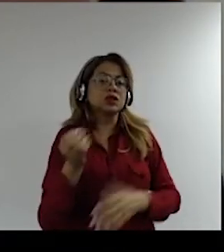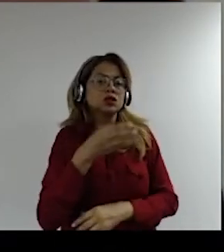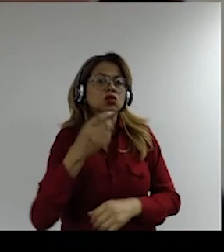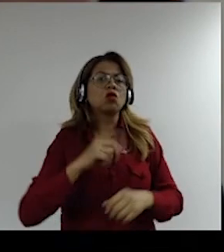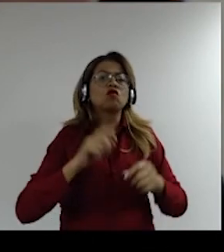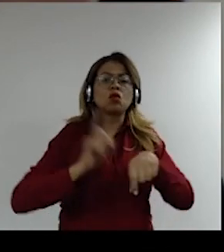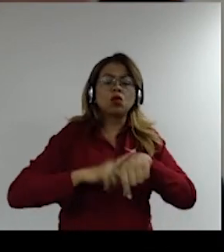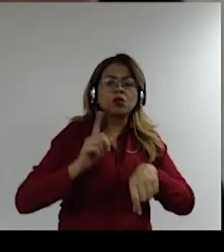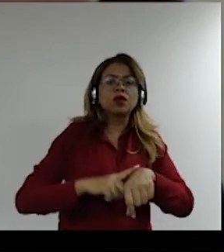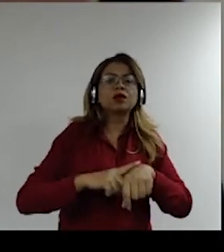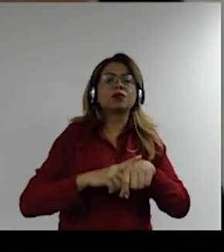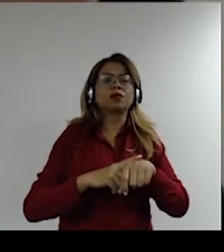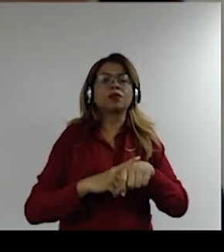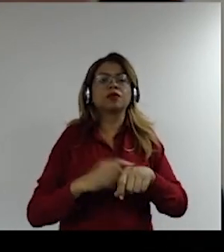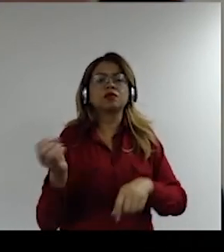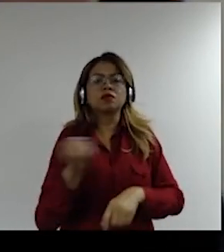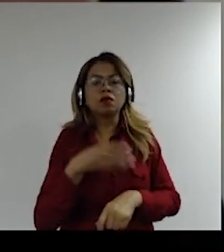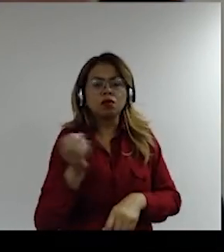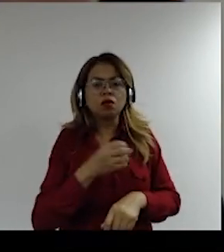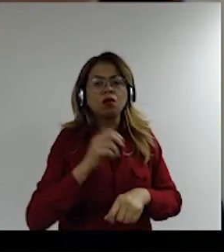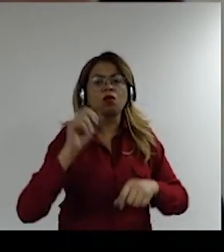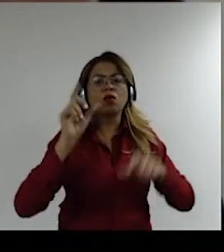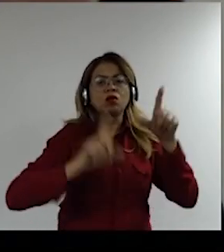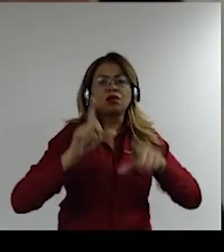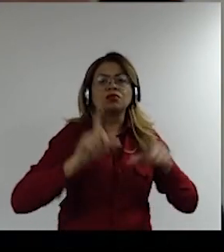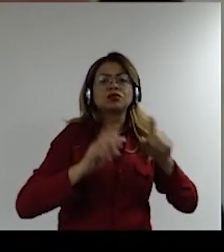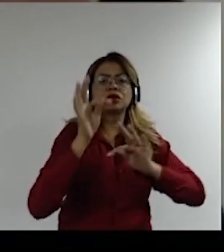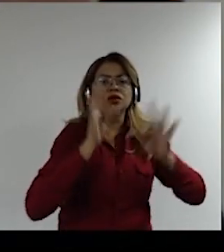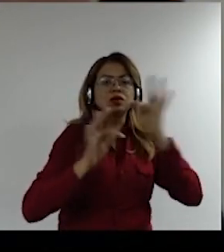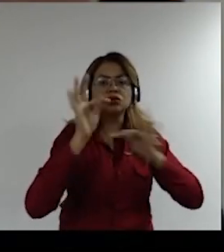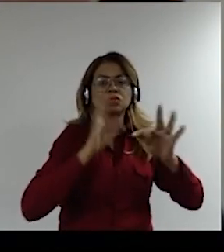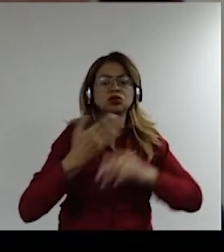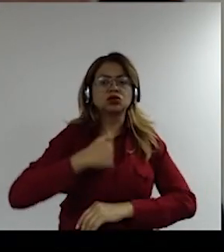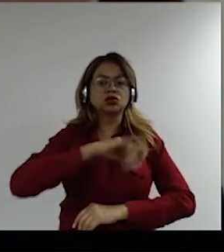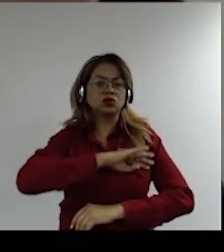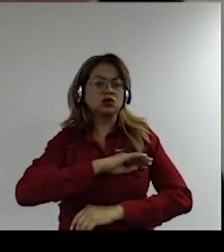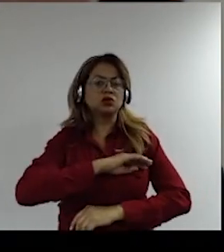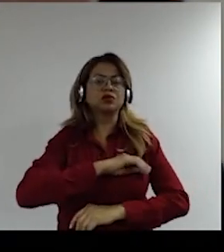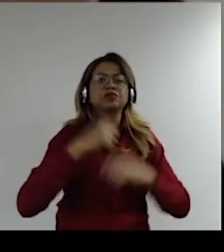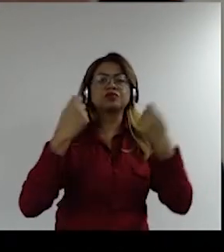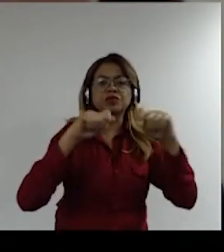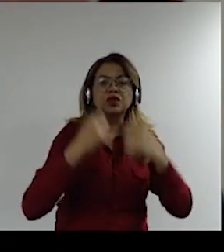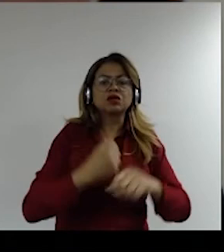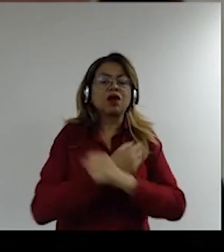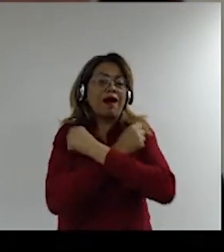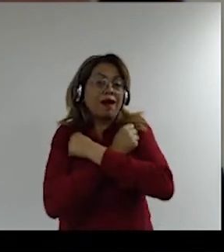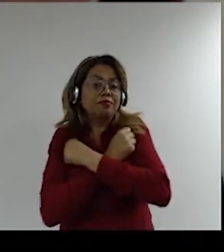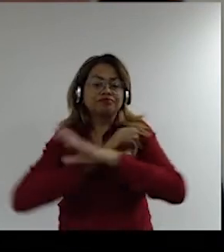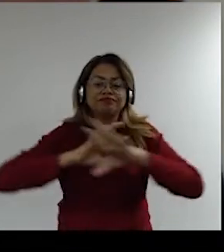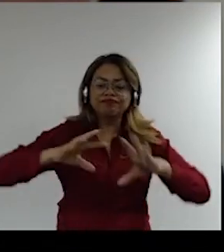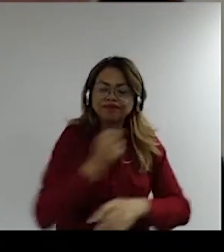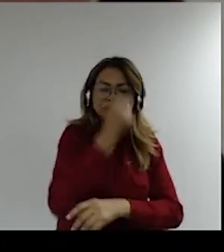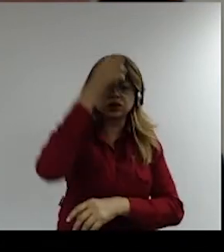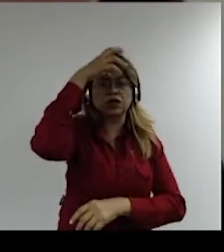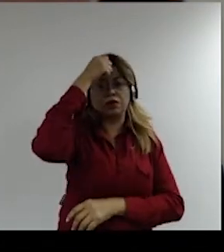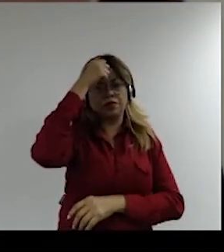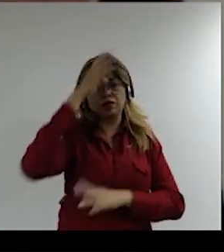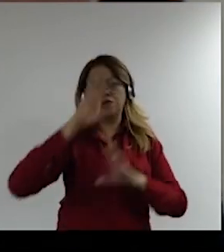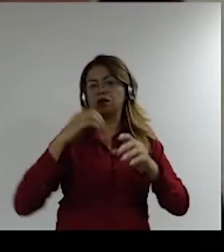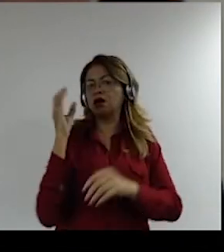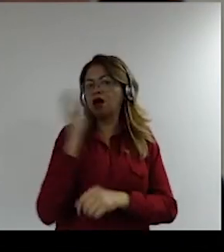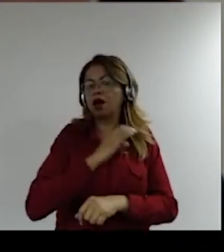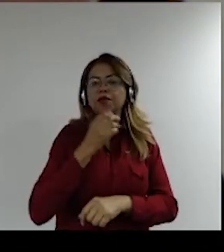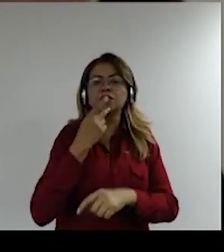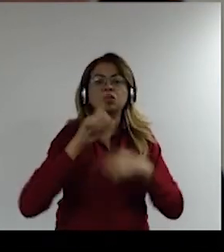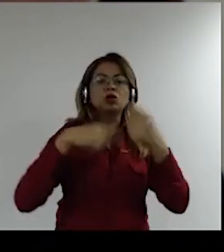parafernália, esse novo movimento, essa nova tecnologia que nós tivemos que abraçar de uma hora para outra para